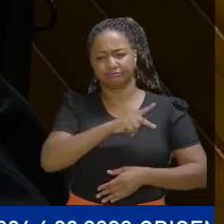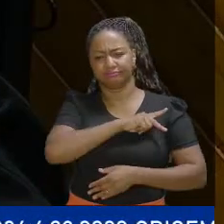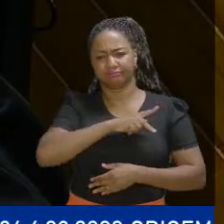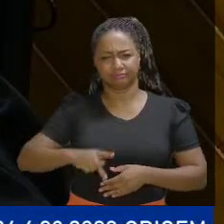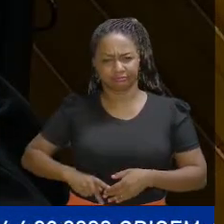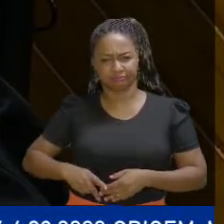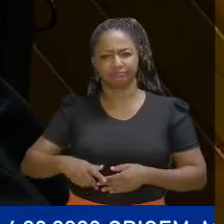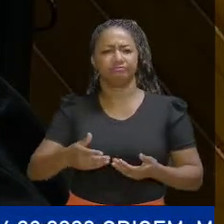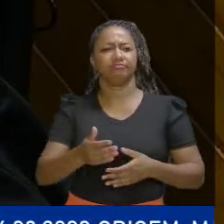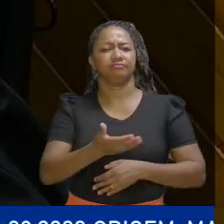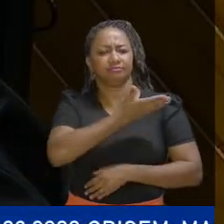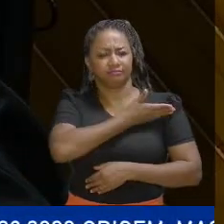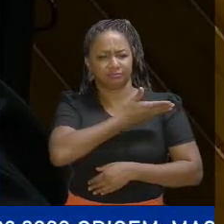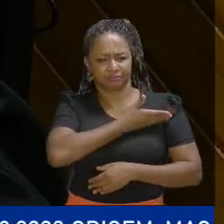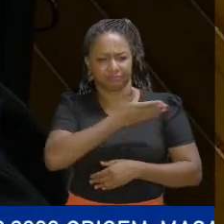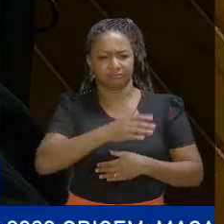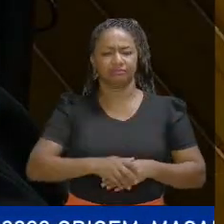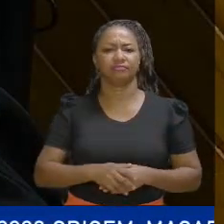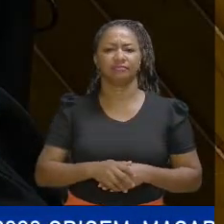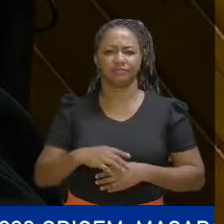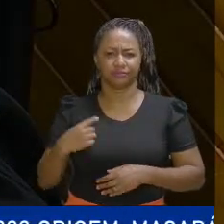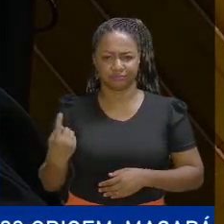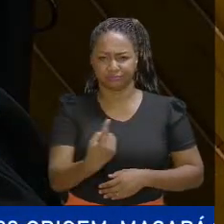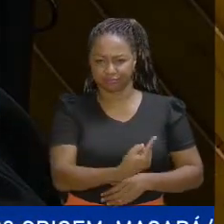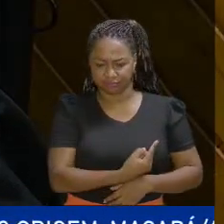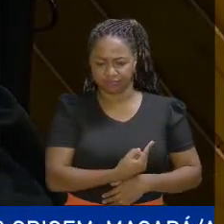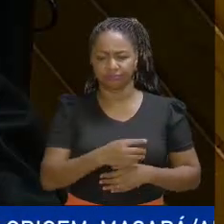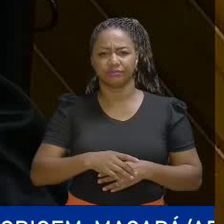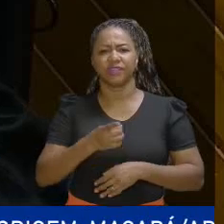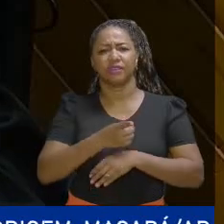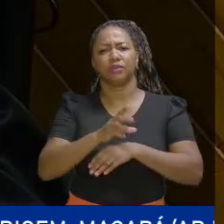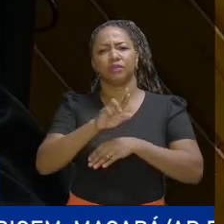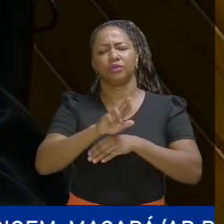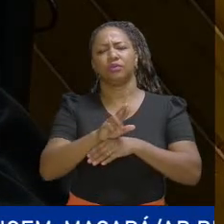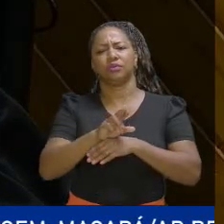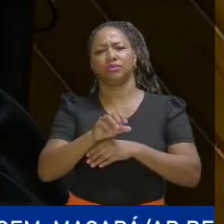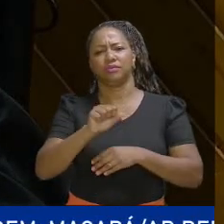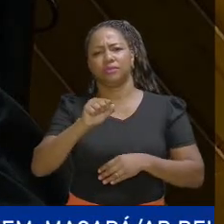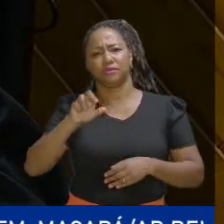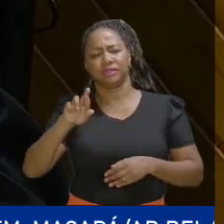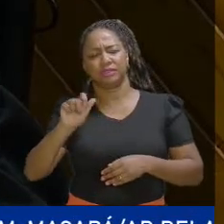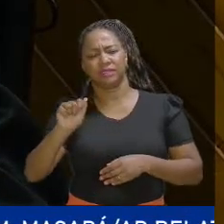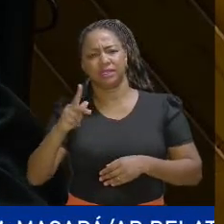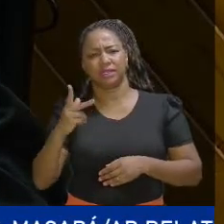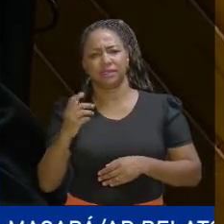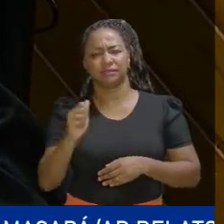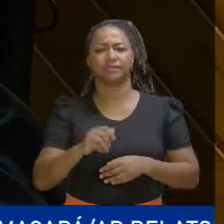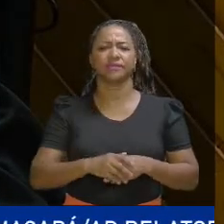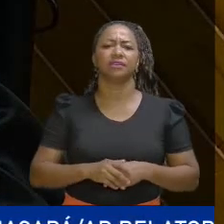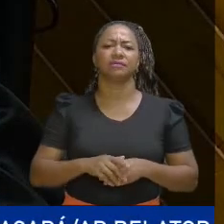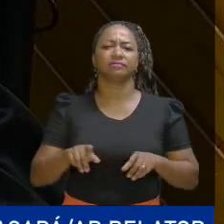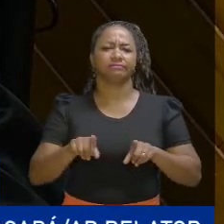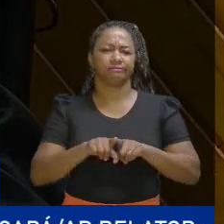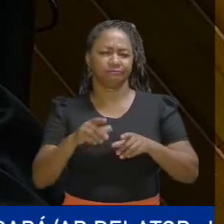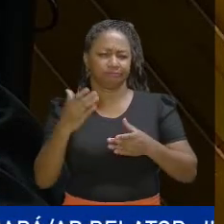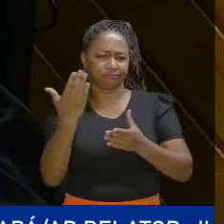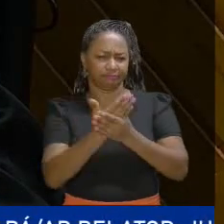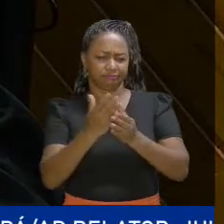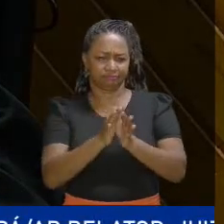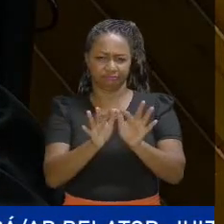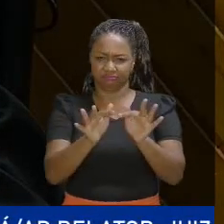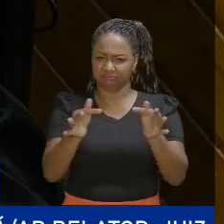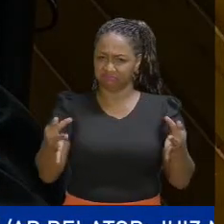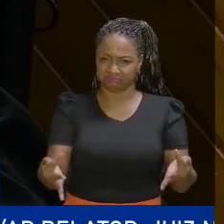presidente, colegas, doutora Sara. Foco no juiz Normando Souza. Ele é negro de pele clara, tem cabelos castanhos